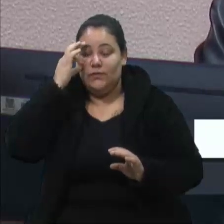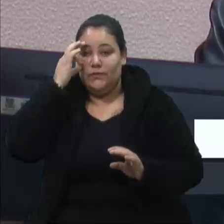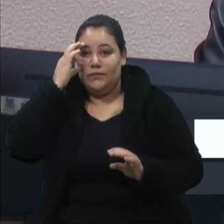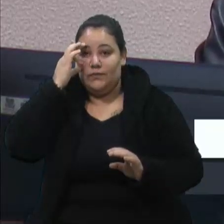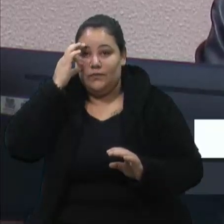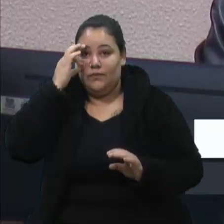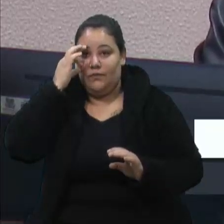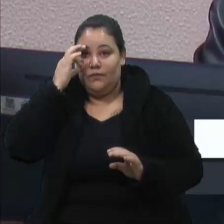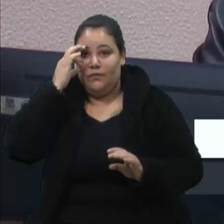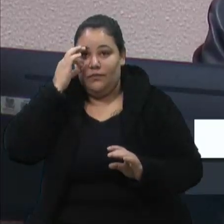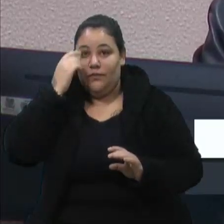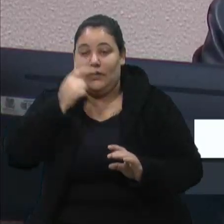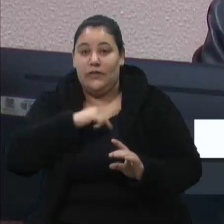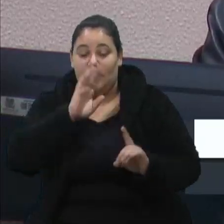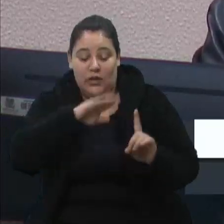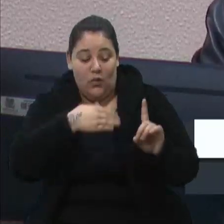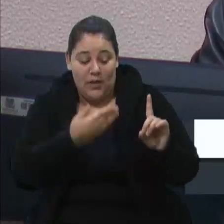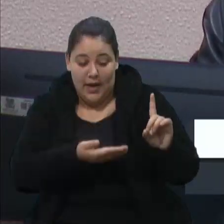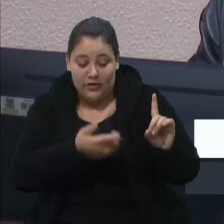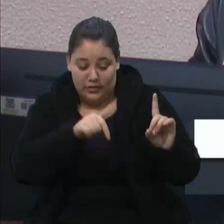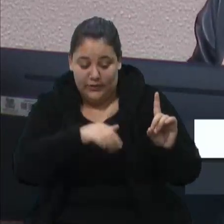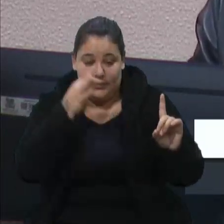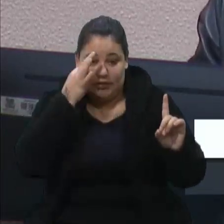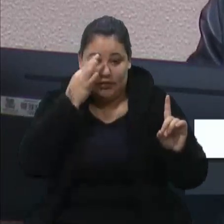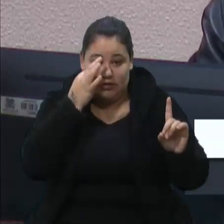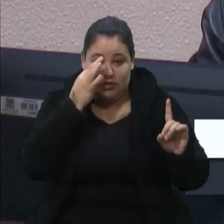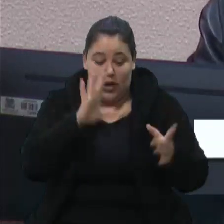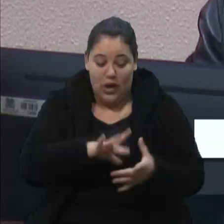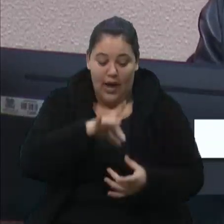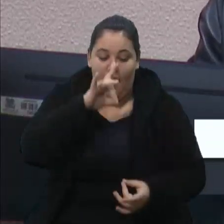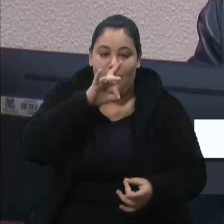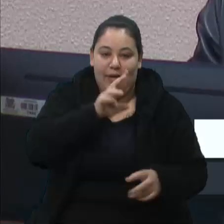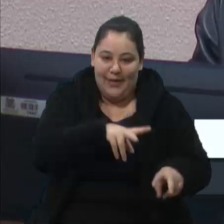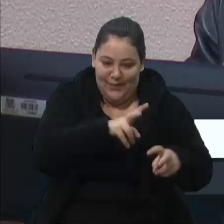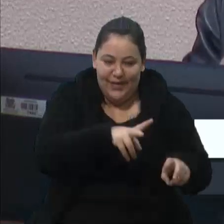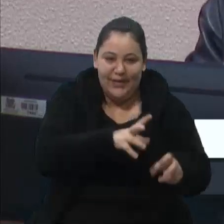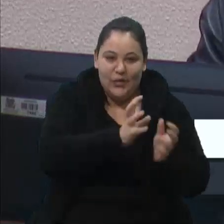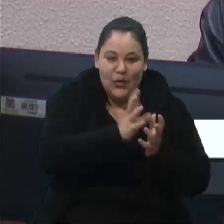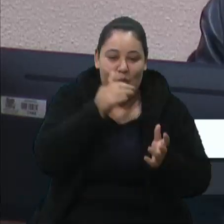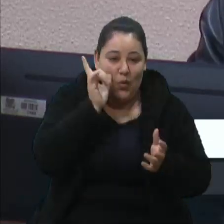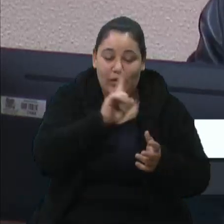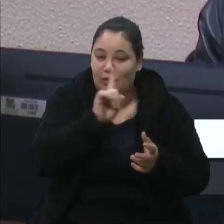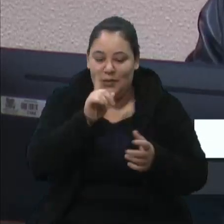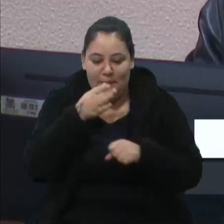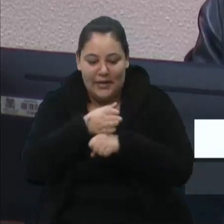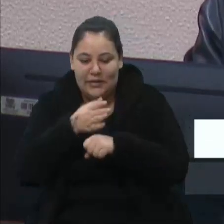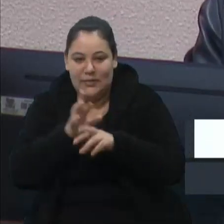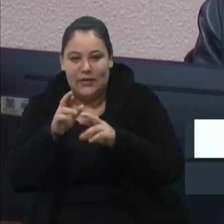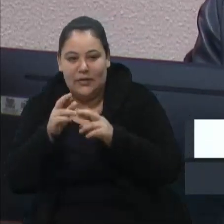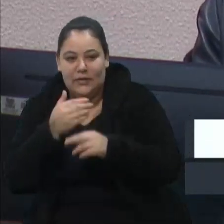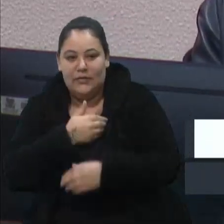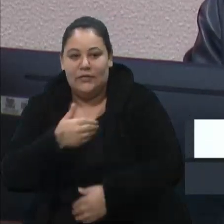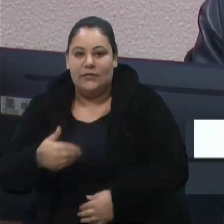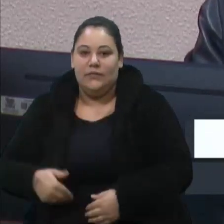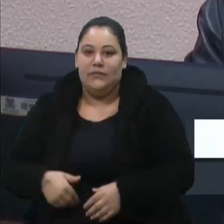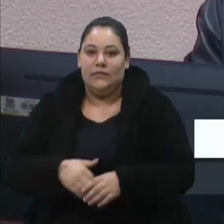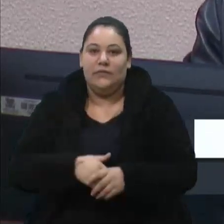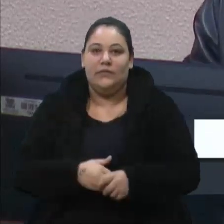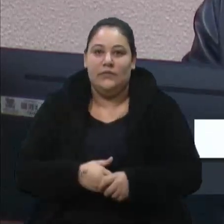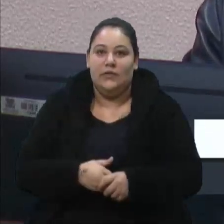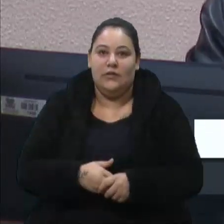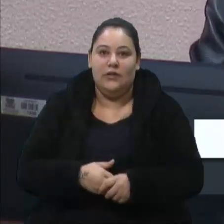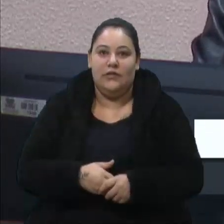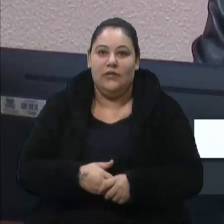na homenagem a uma campeira, e não pude estar presente, mas